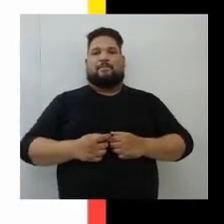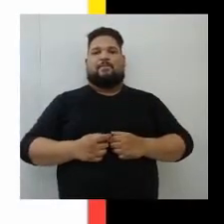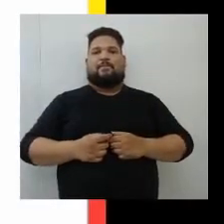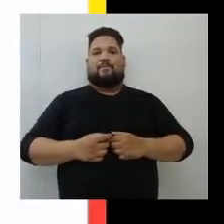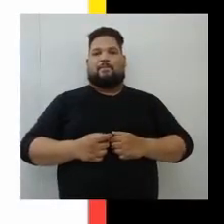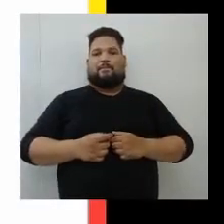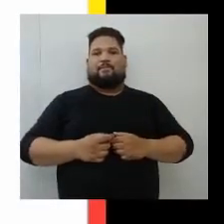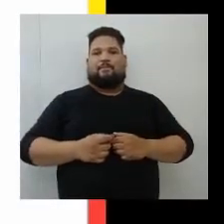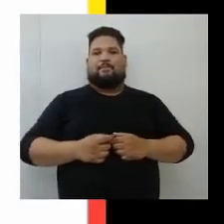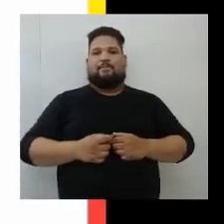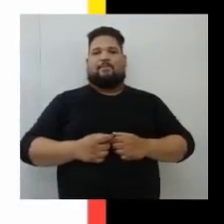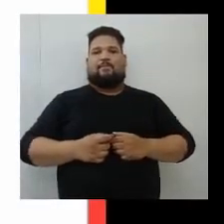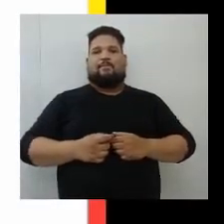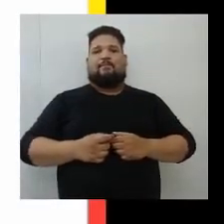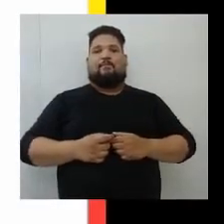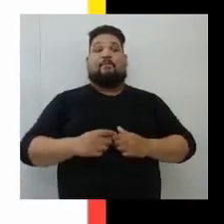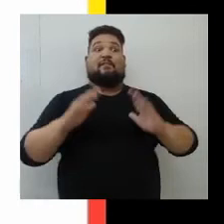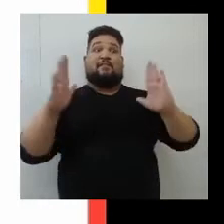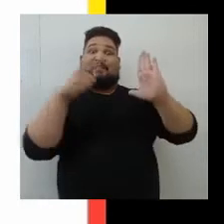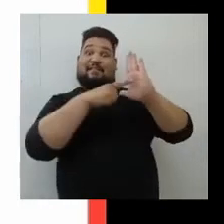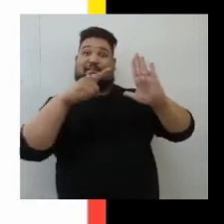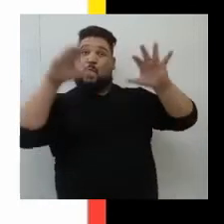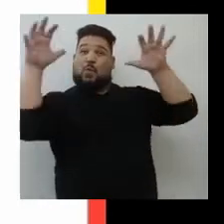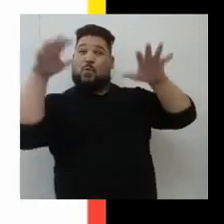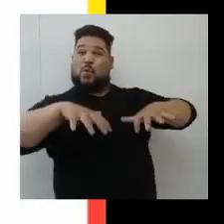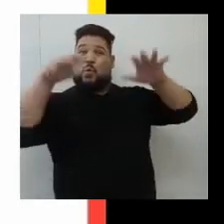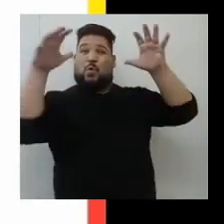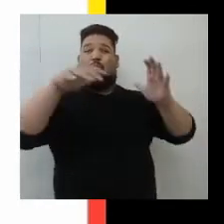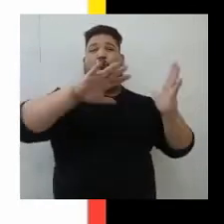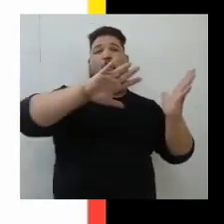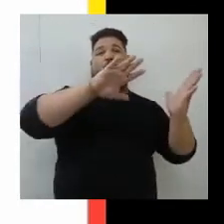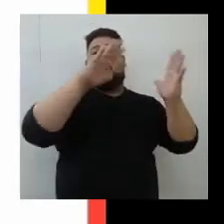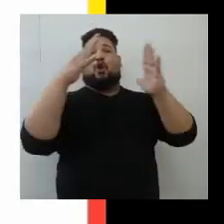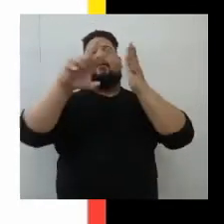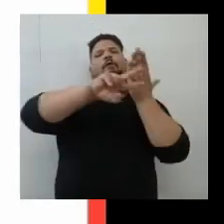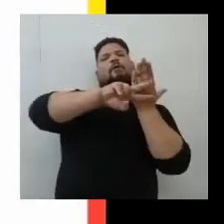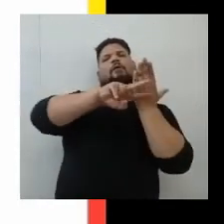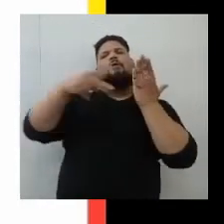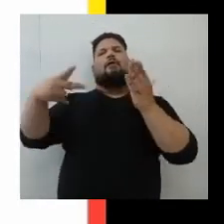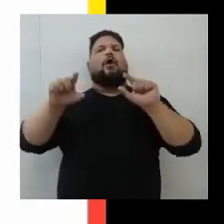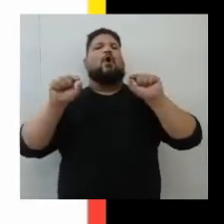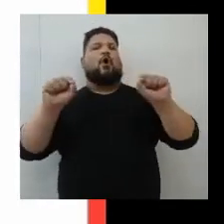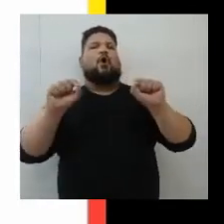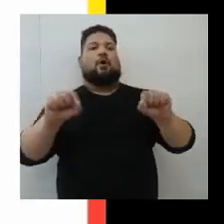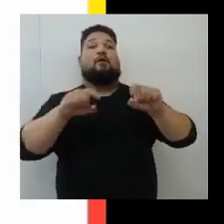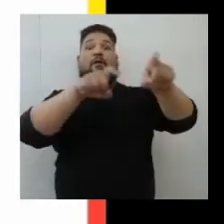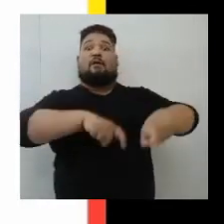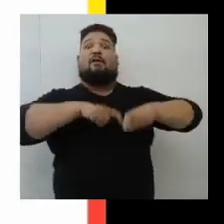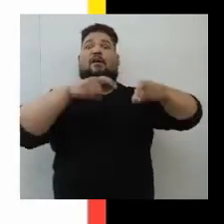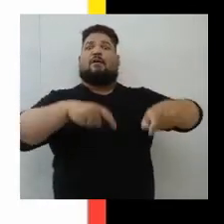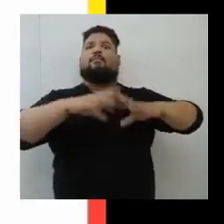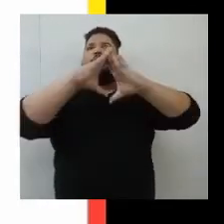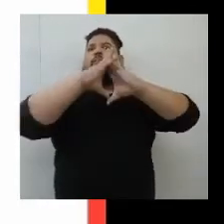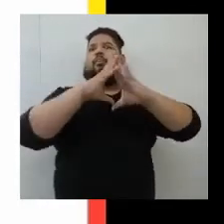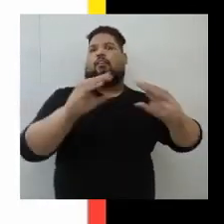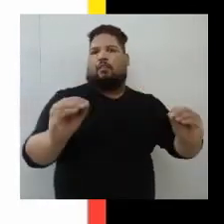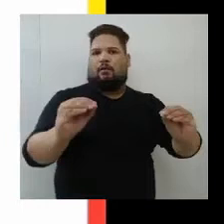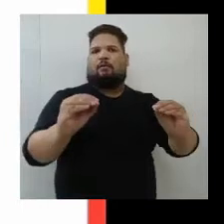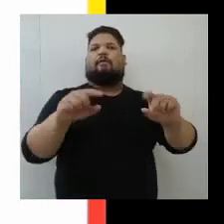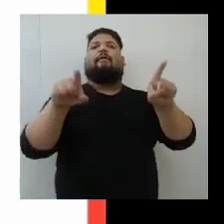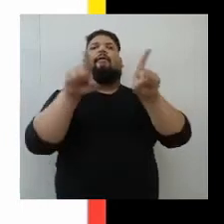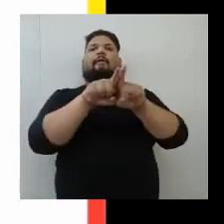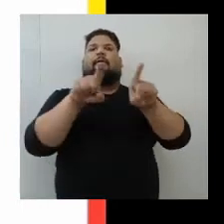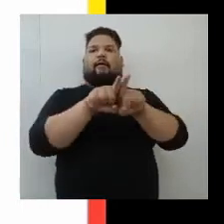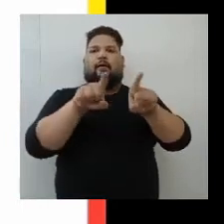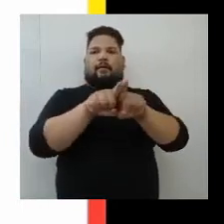Consequências desse período de chuva, desse período de transição climática. Destruição dos campos de cereais,